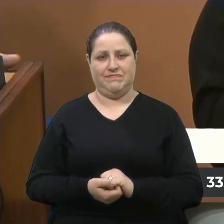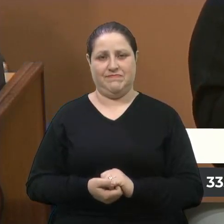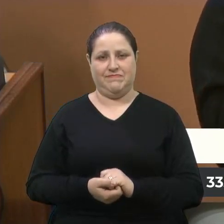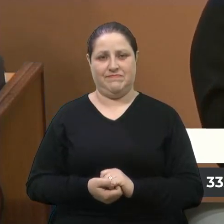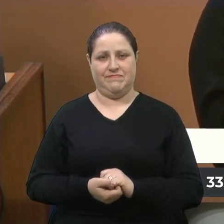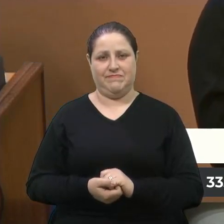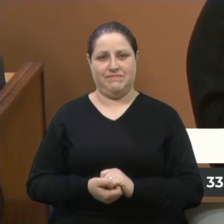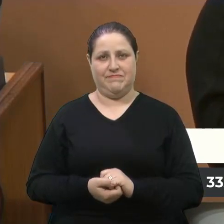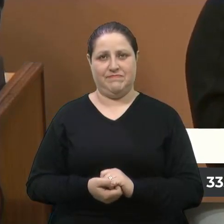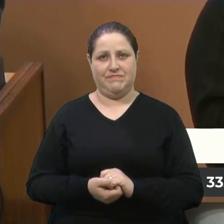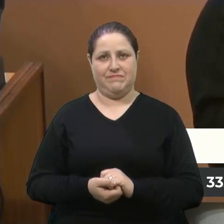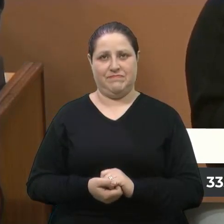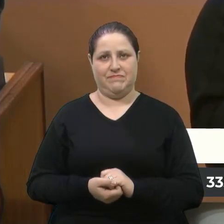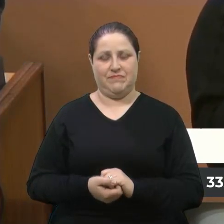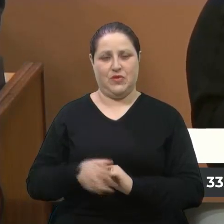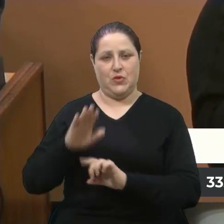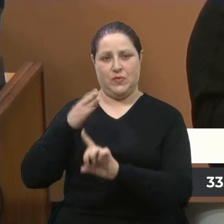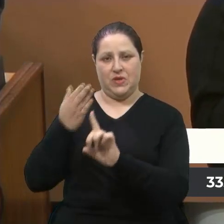Homenagear Sartori